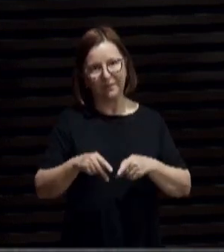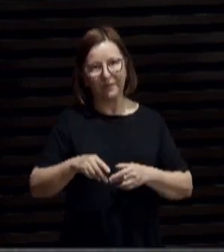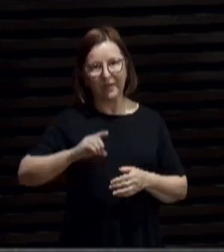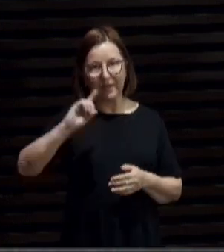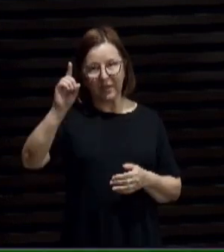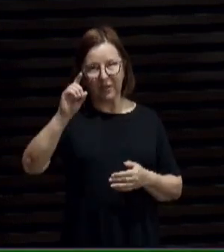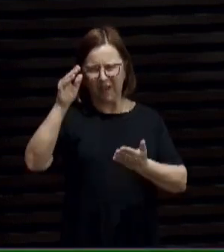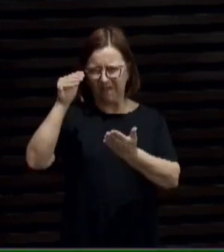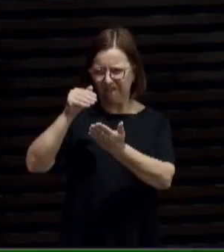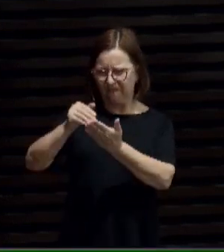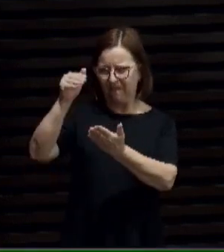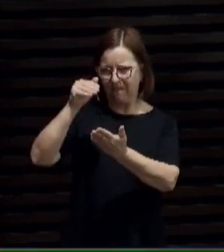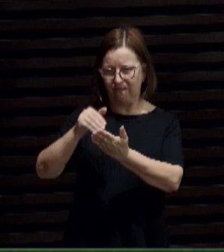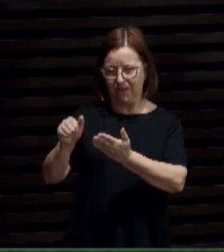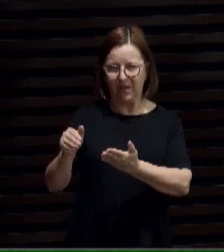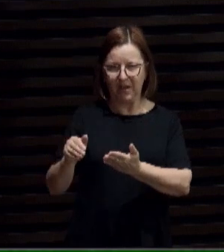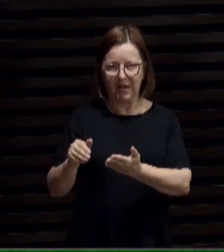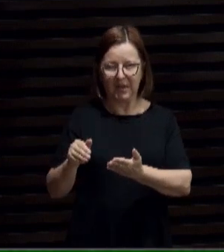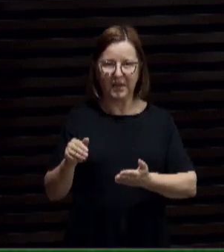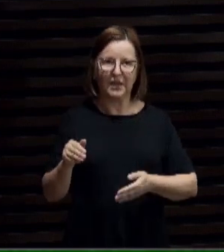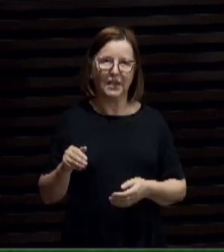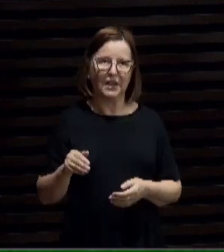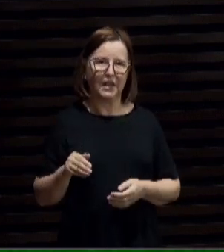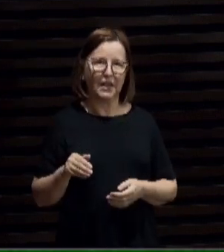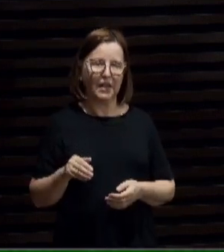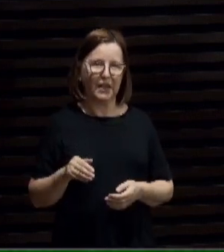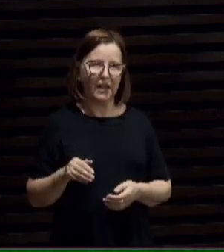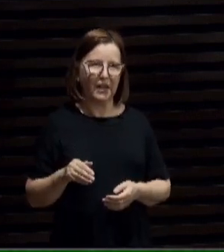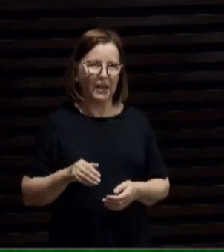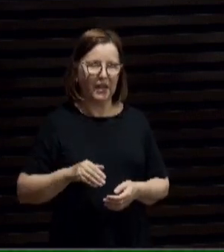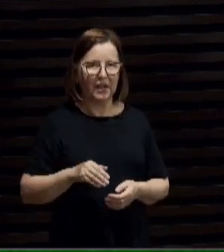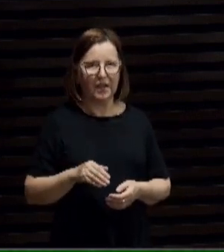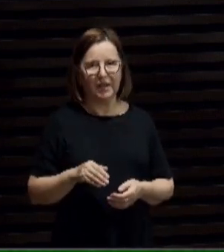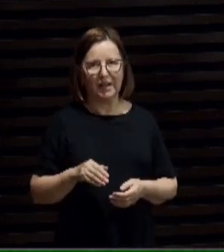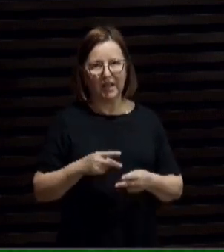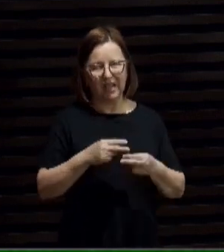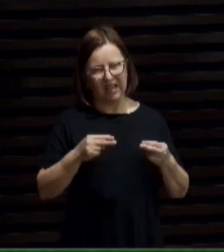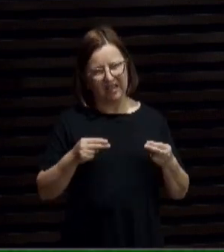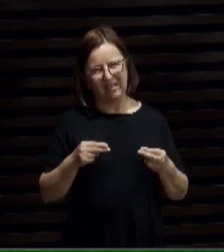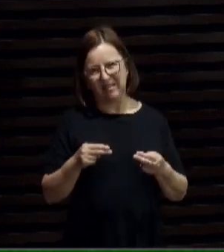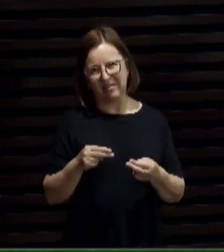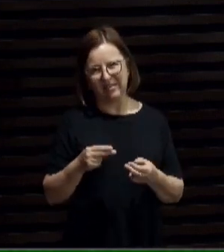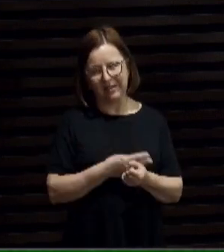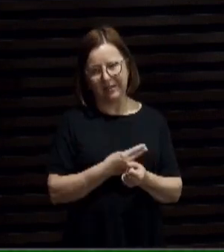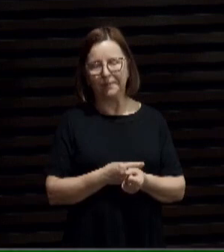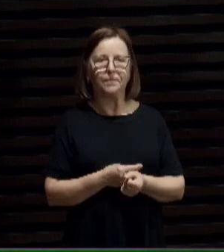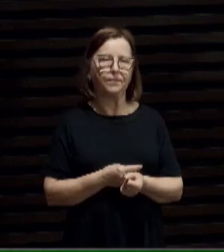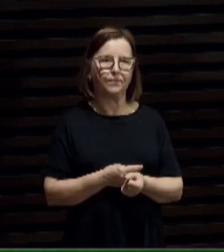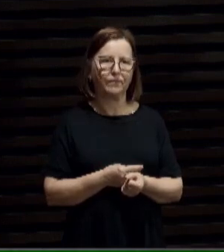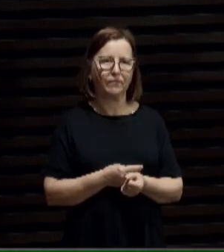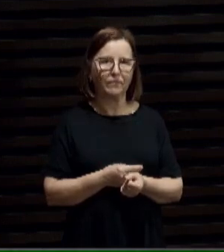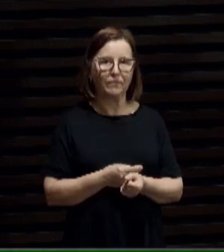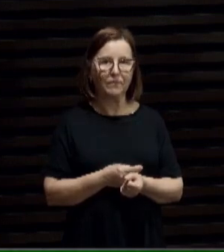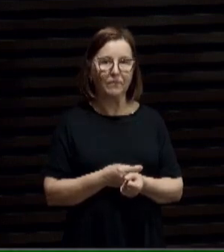lança fora os meros frutos da terra. Ele colherá apenas as sementes plantadas